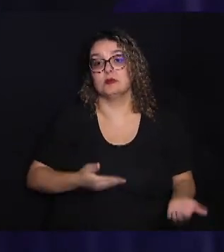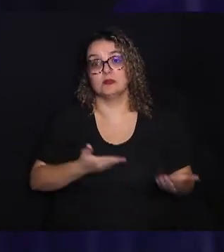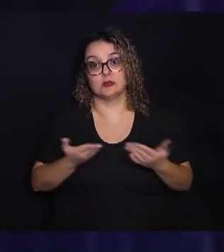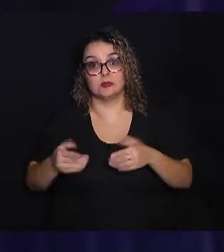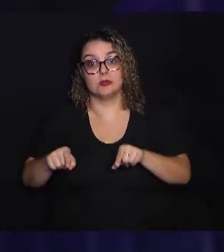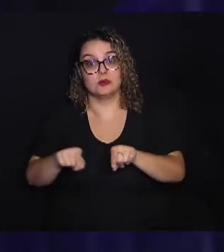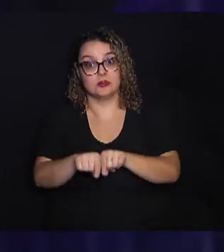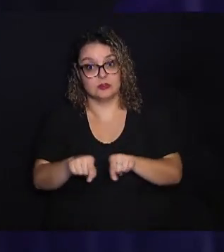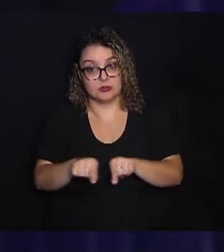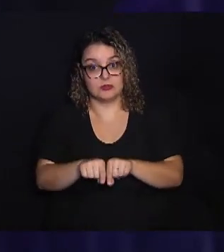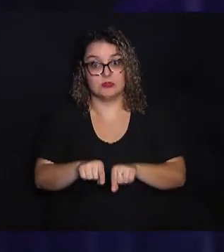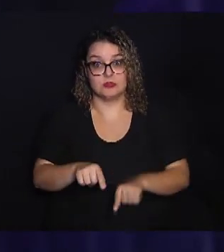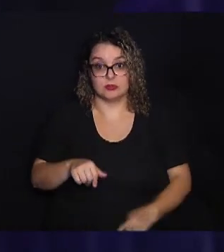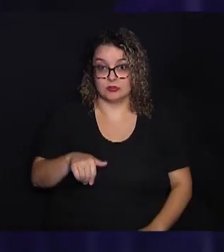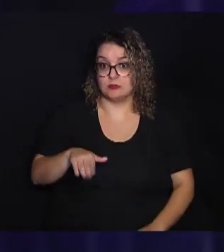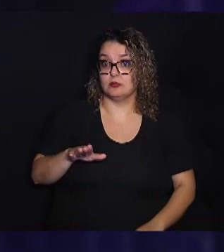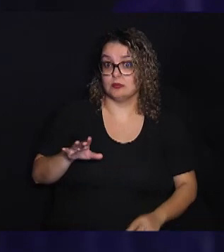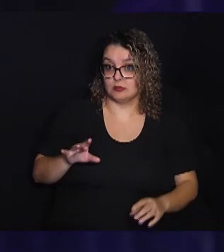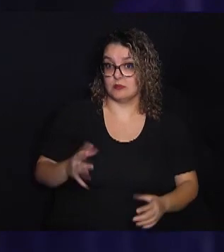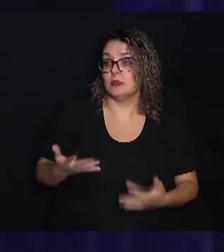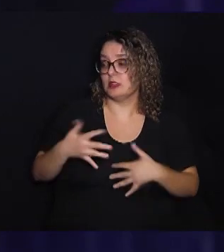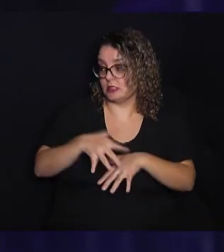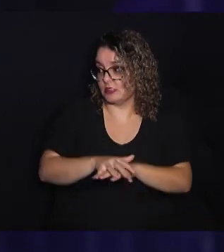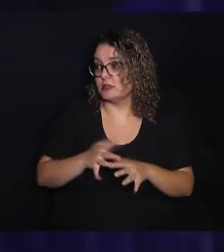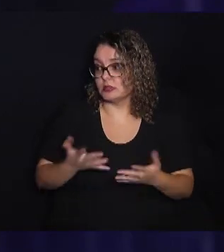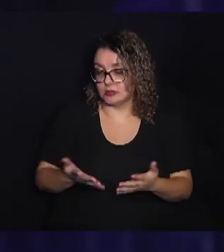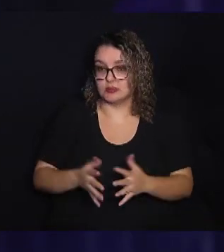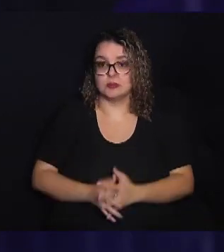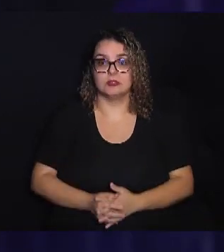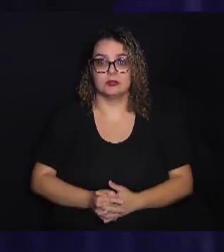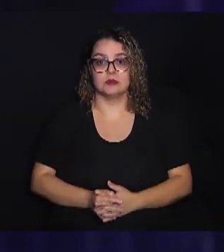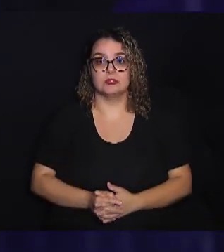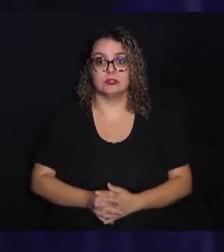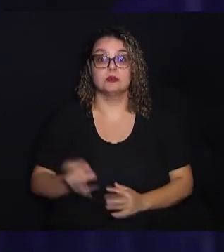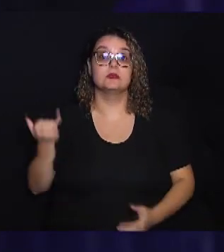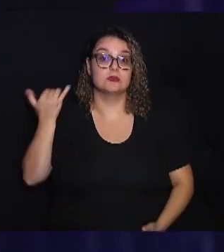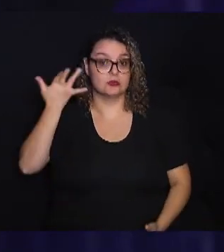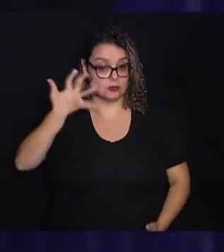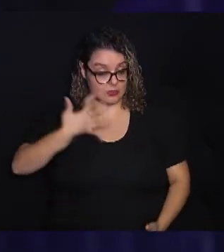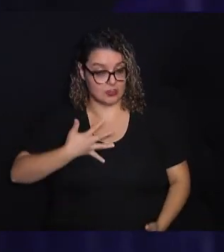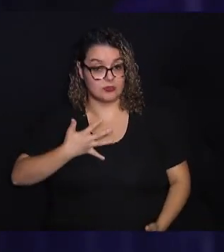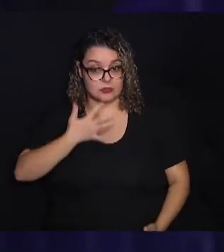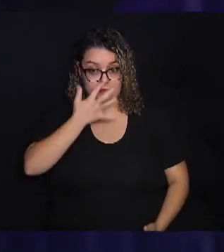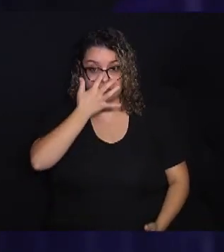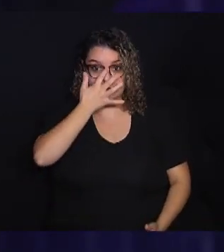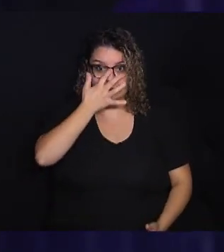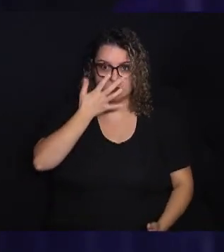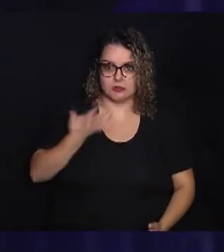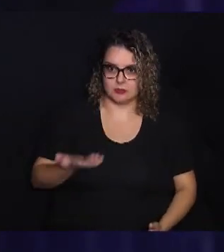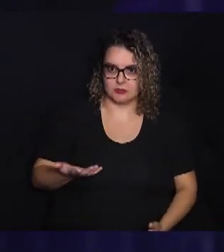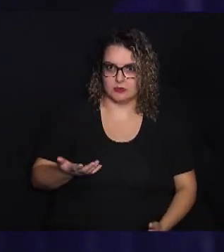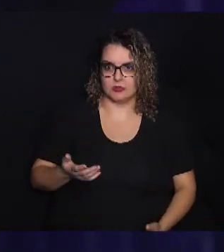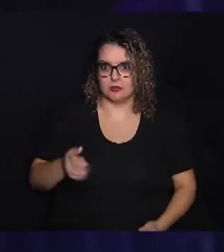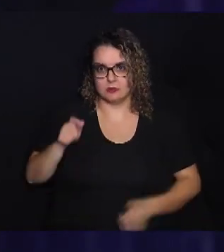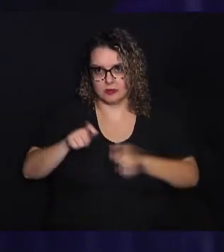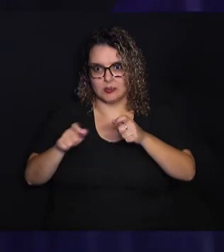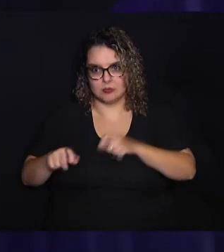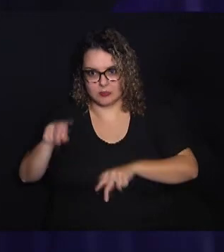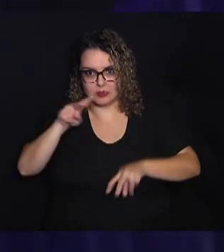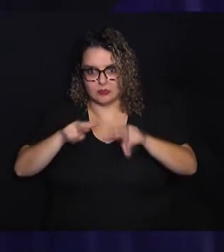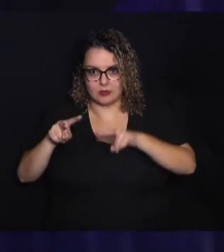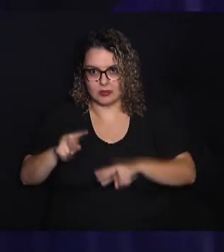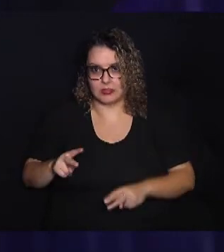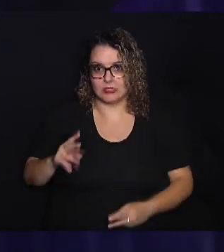têm estado mais exclusivo, mais inclusivo, né, com audiodescrição. E para videntes, né, leigos como